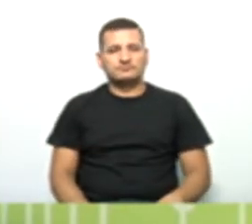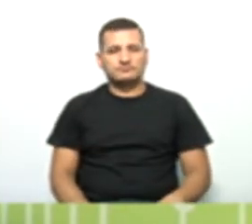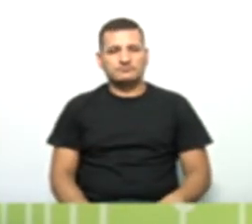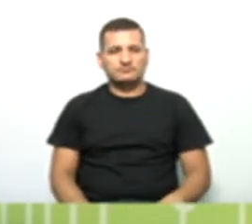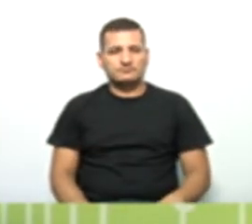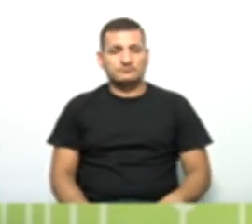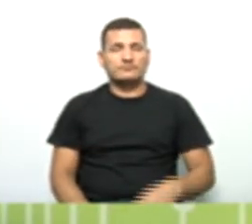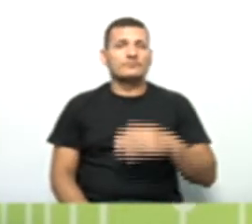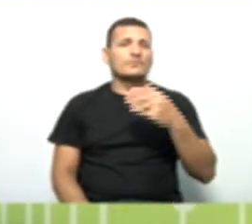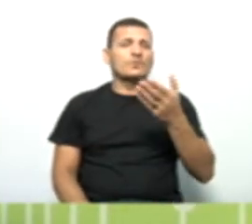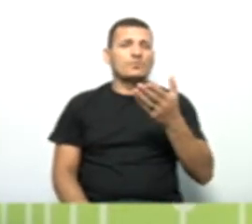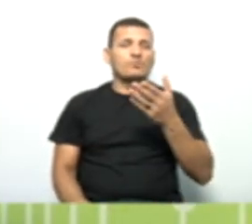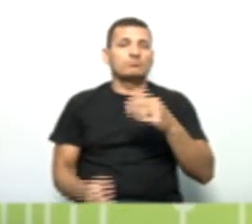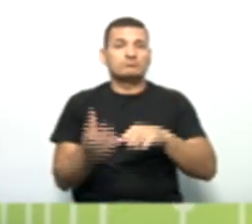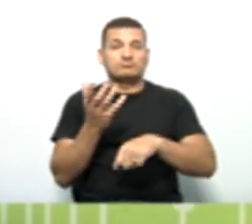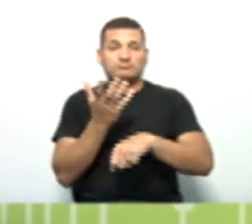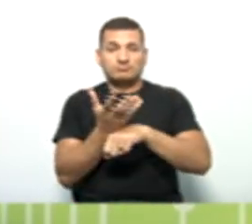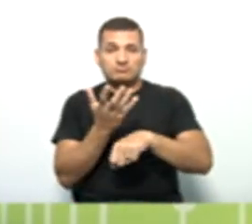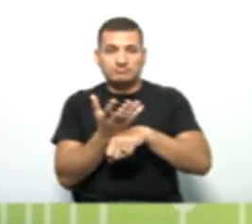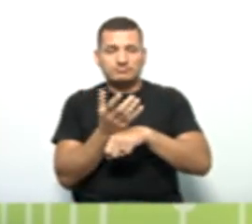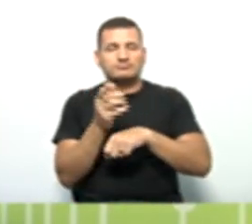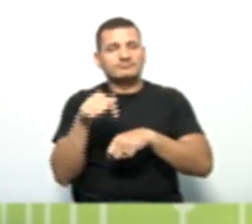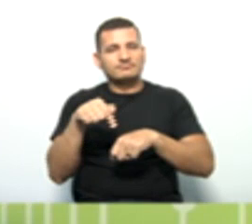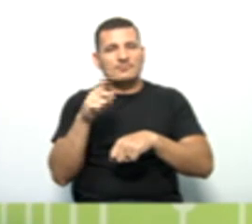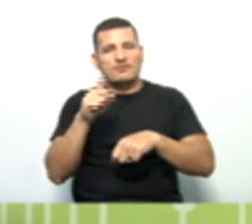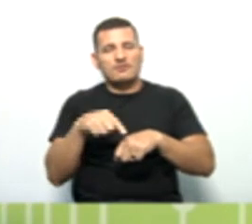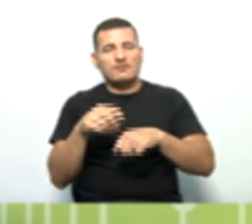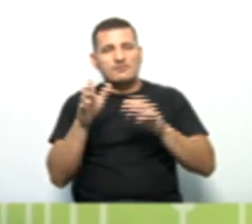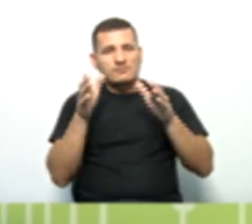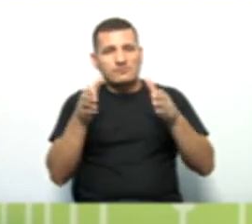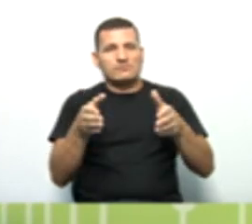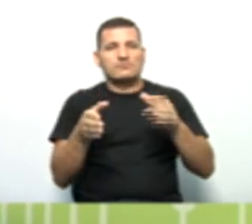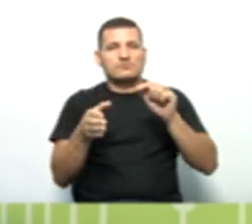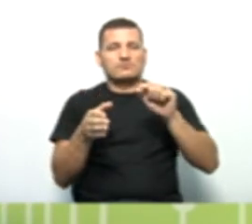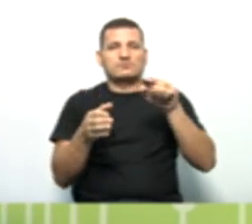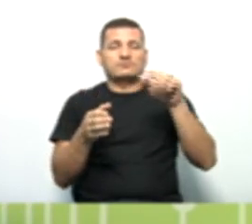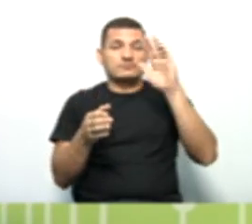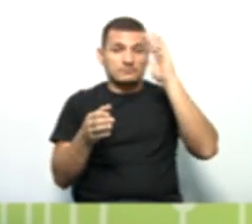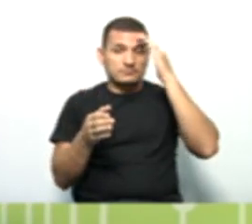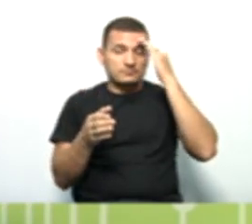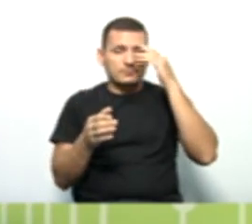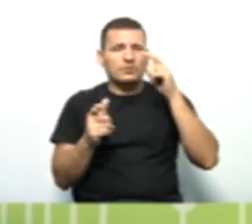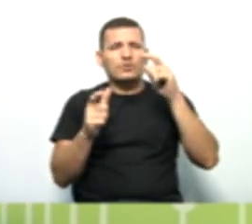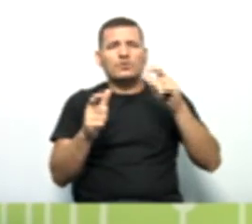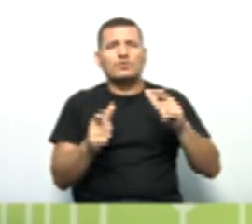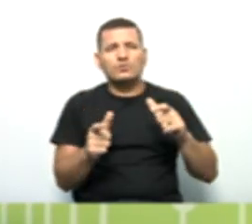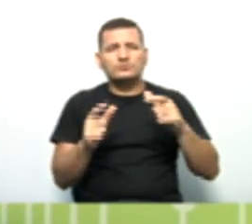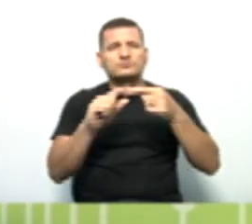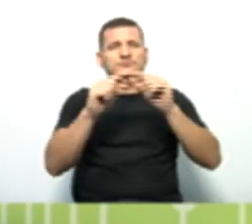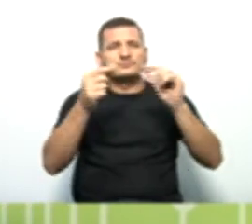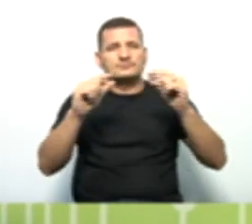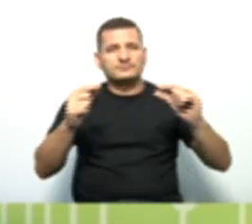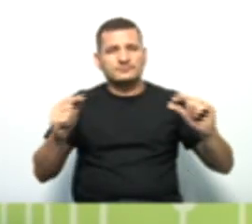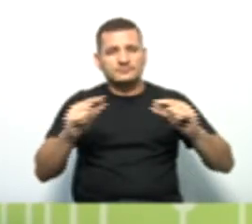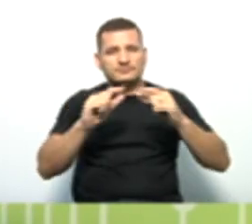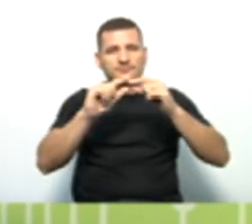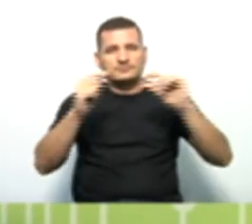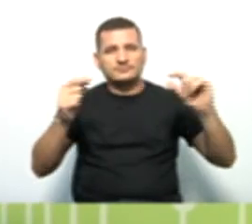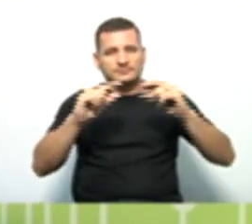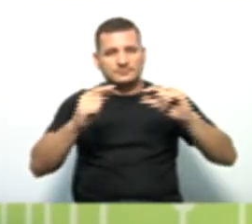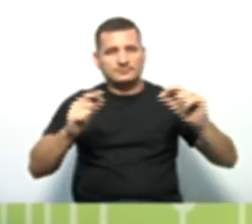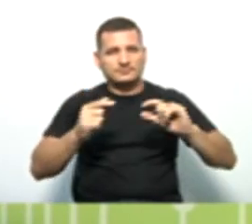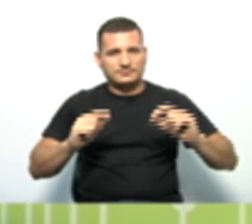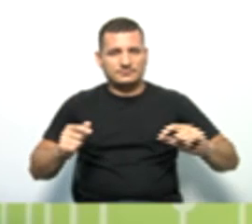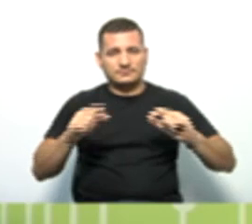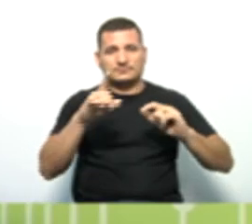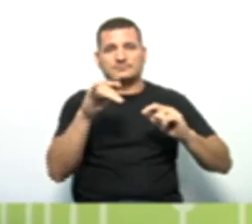Então a matéria é focada nisso, é focada para vocês entenderem aonde que estão as estruturas de dados no seu sistema. O programador,